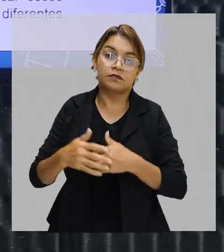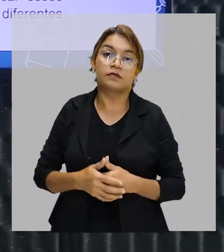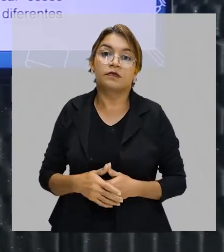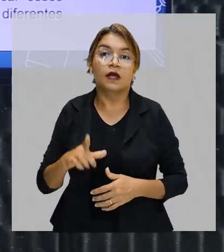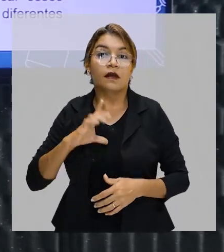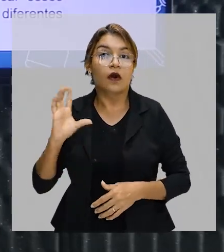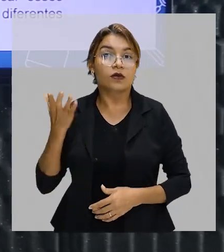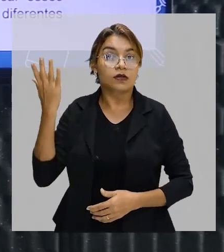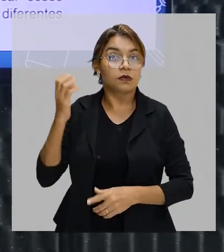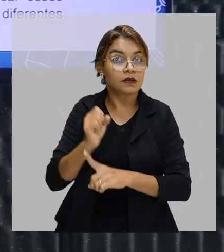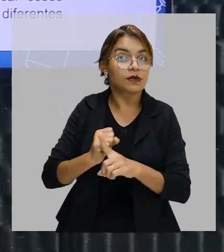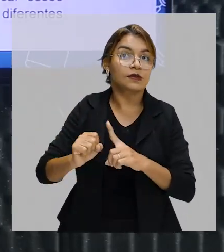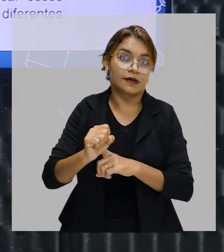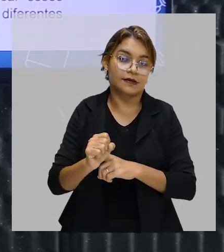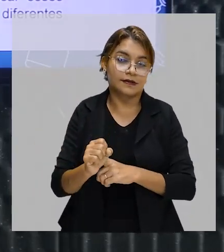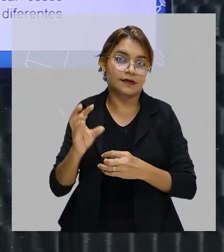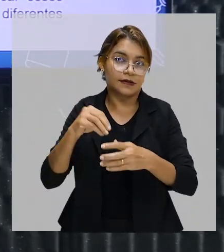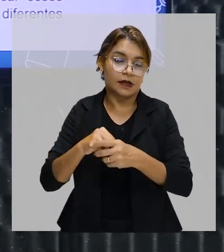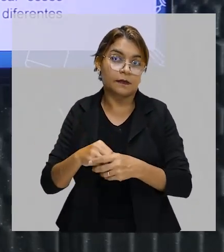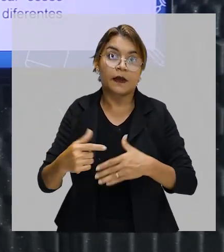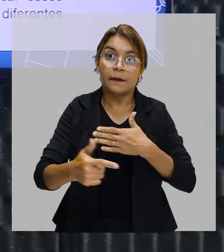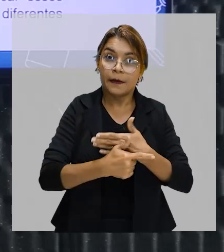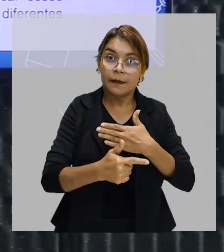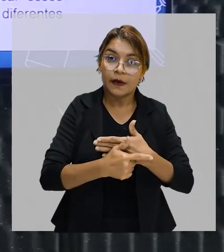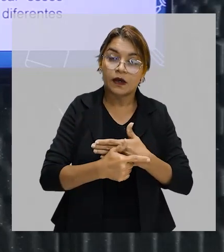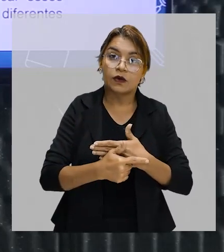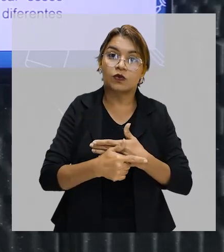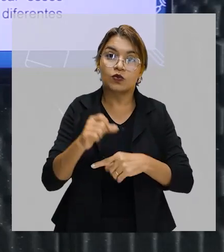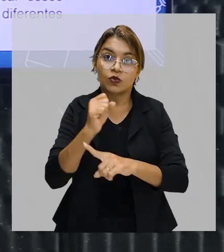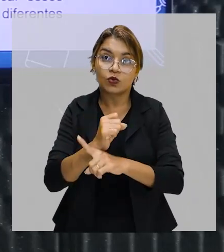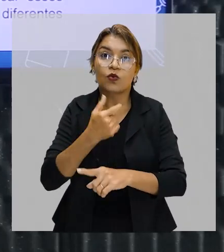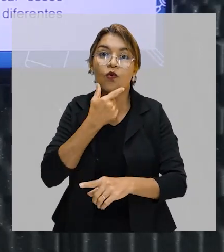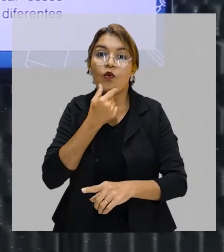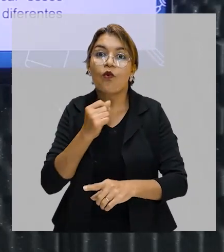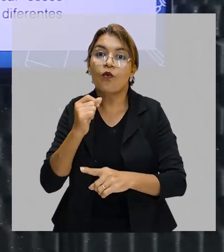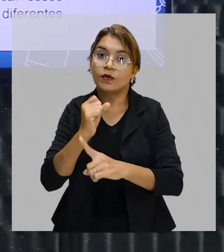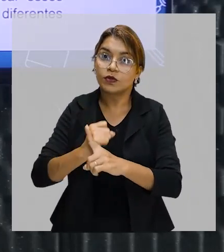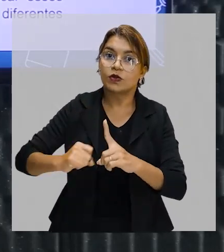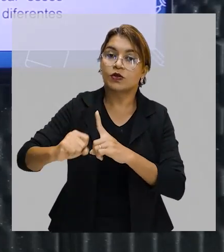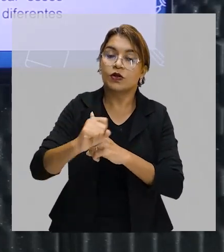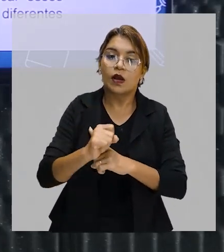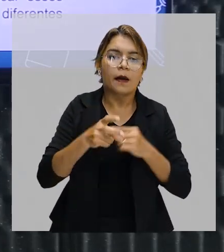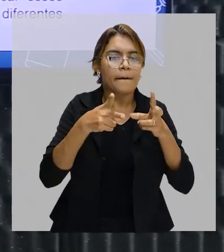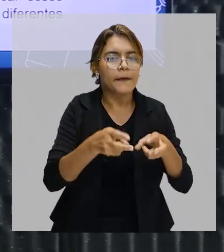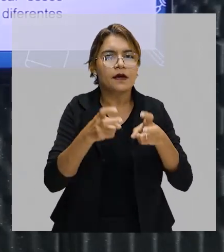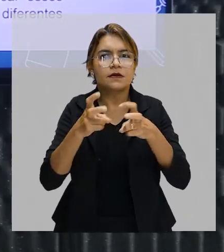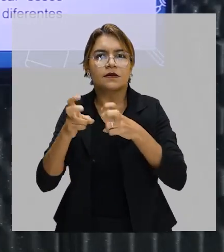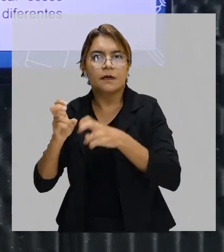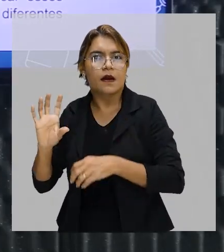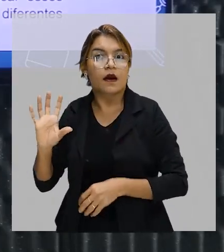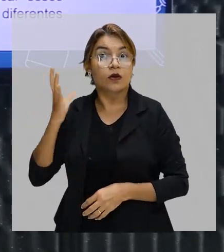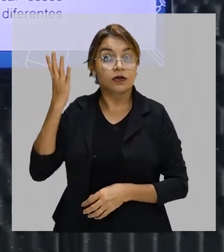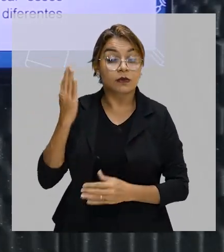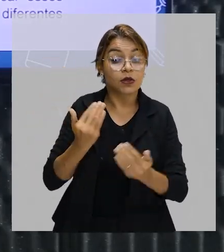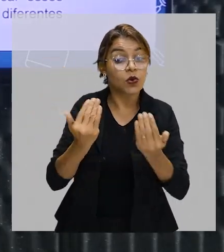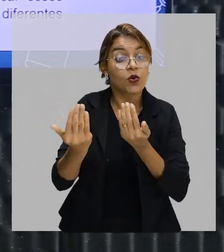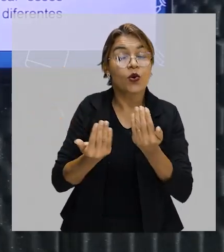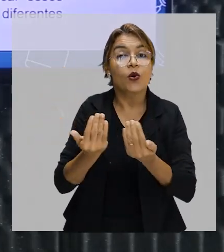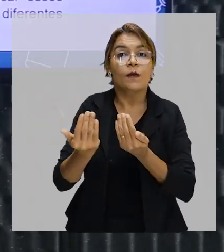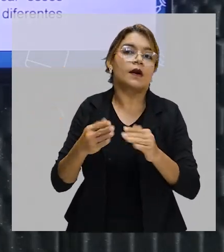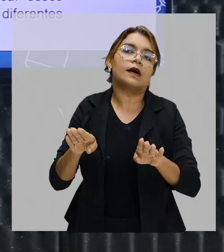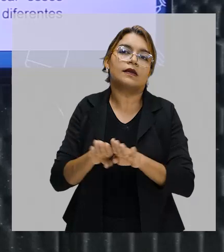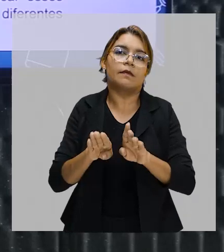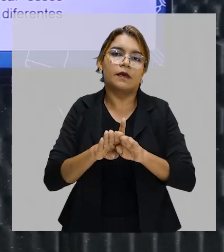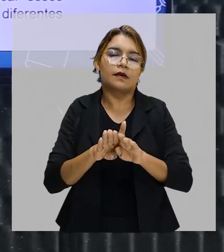fatos sociais são isso, né? E o papel do sociólogo seria identificar esses fatos e comparar